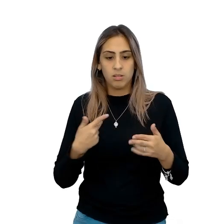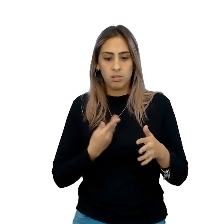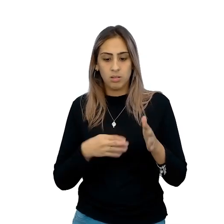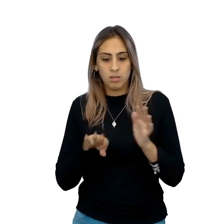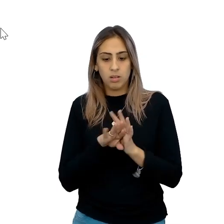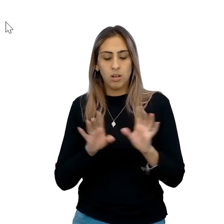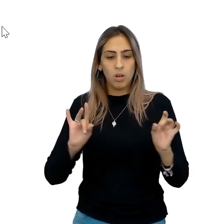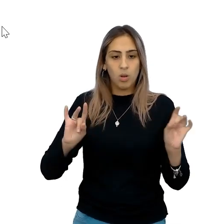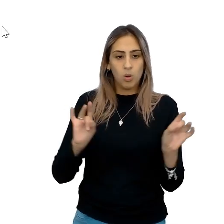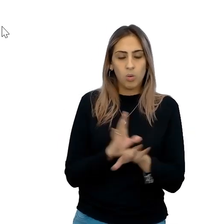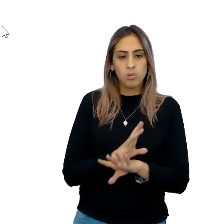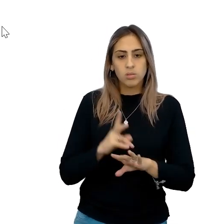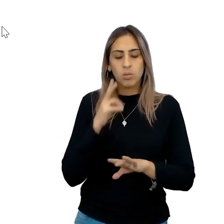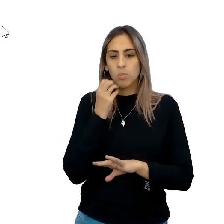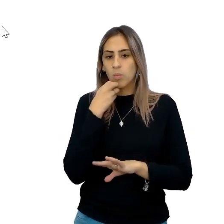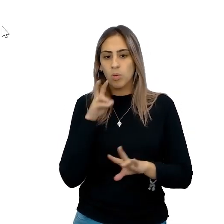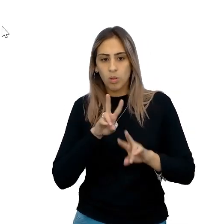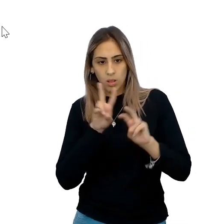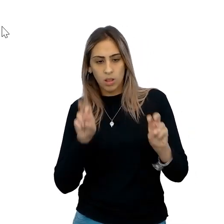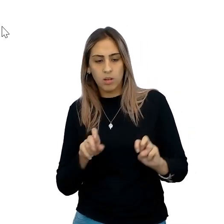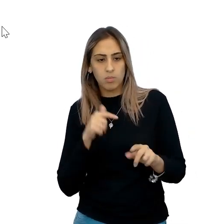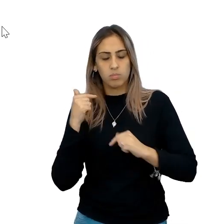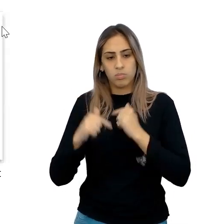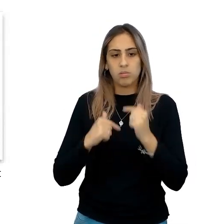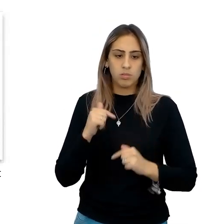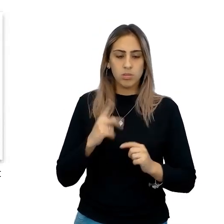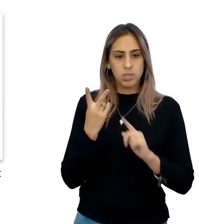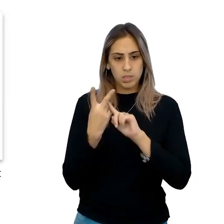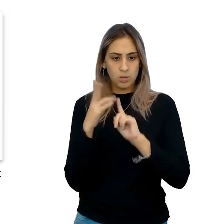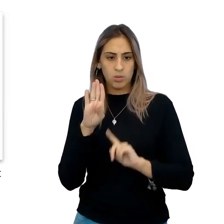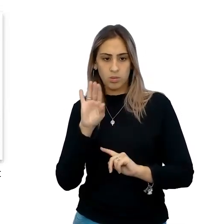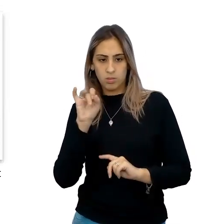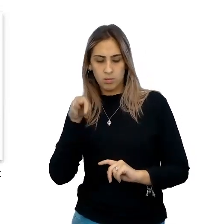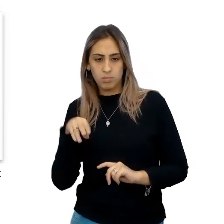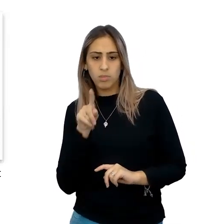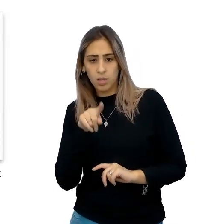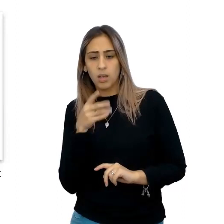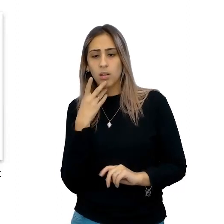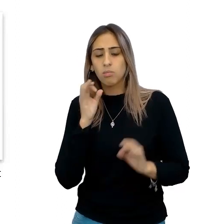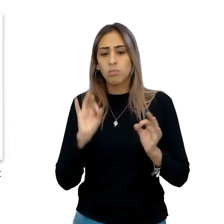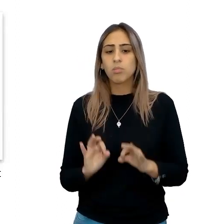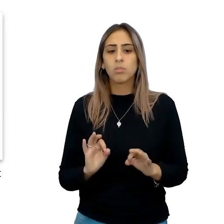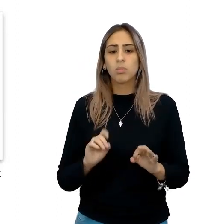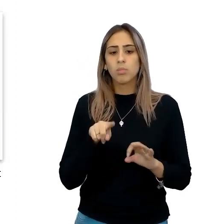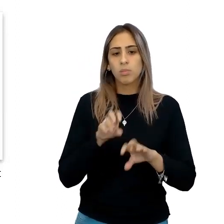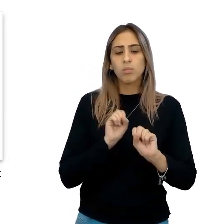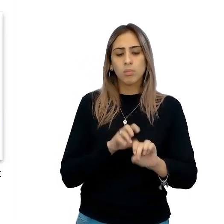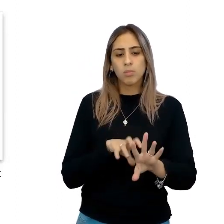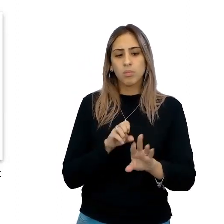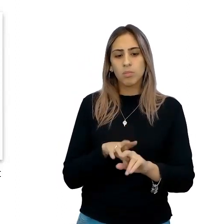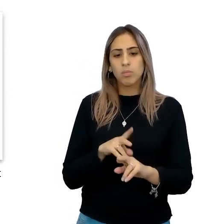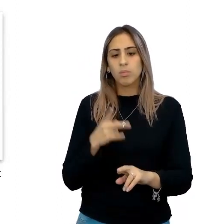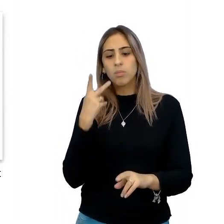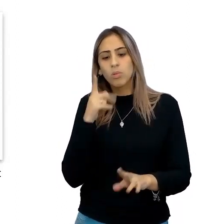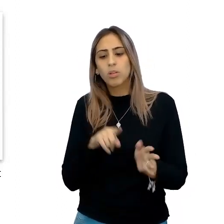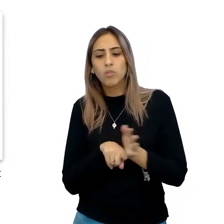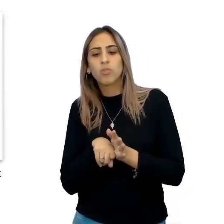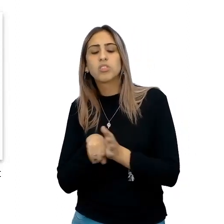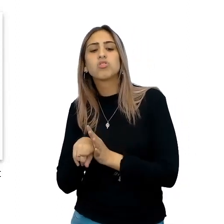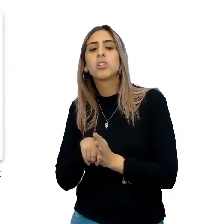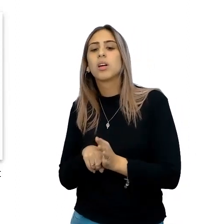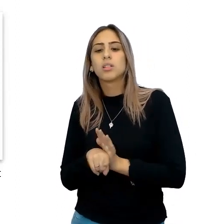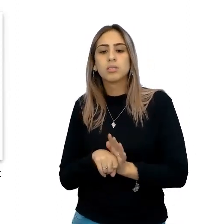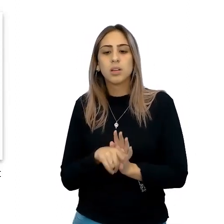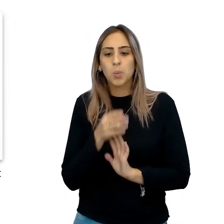à conclusão de que um bom tema para ser trabalhado nesse segundo bimestre é justamente o ensino por investigação,